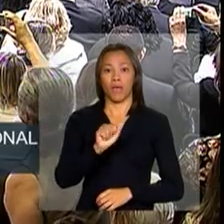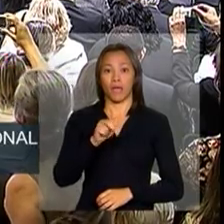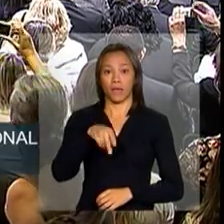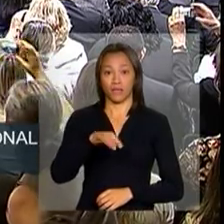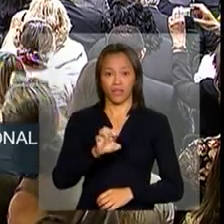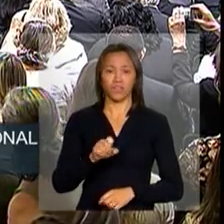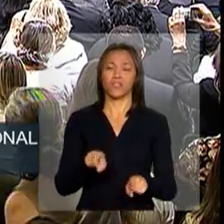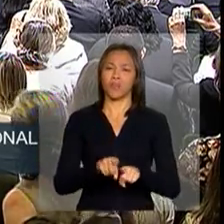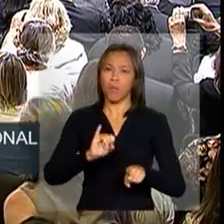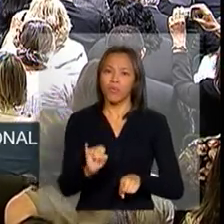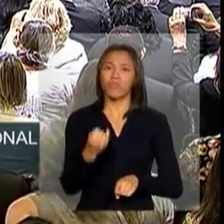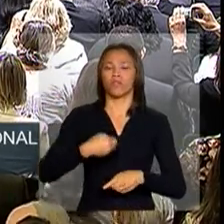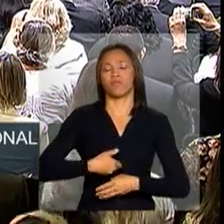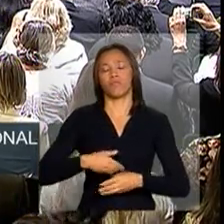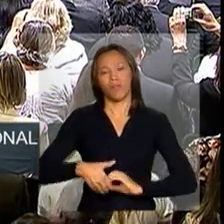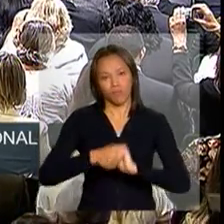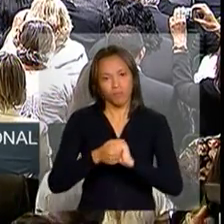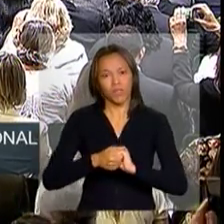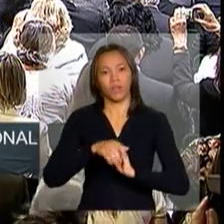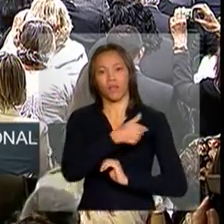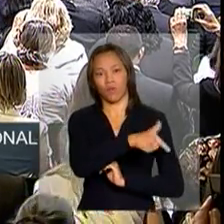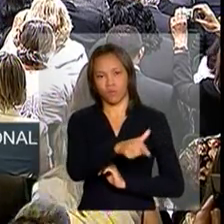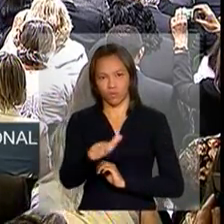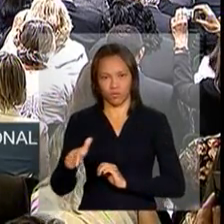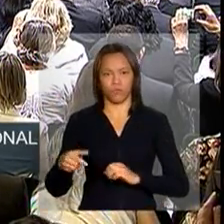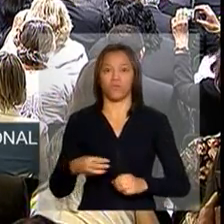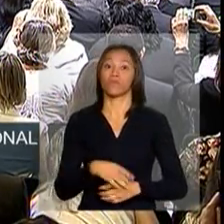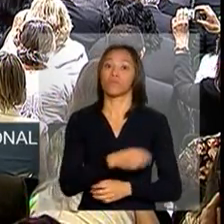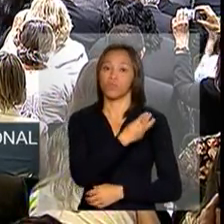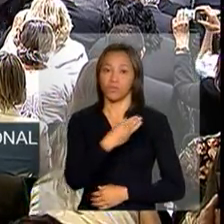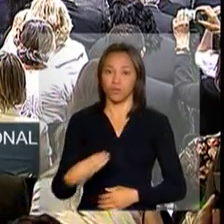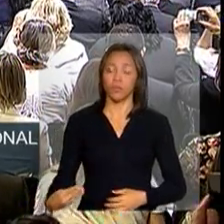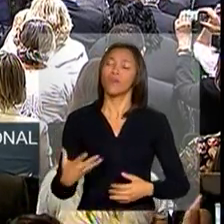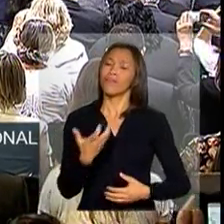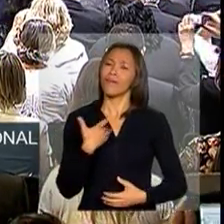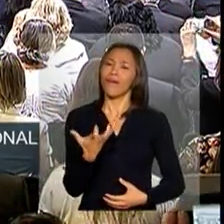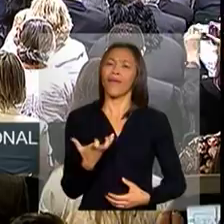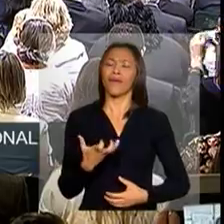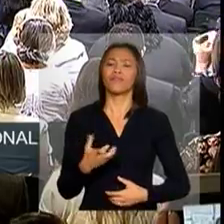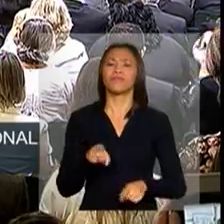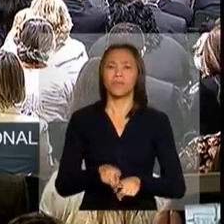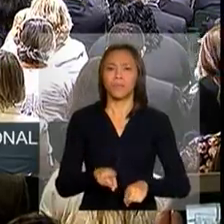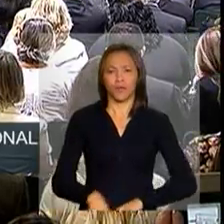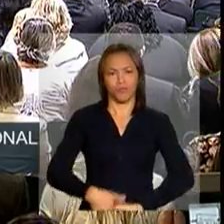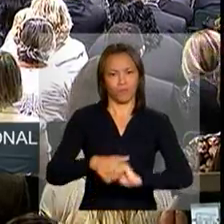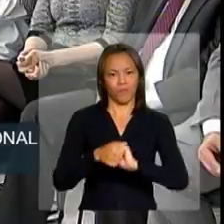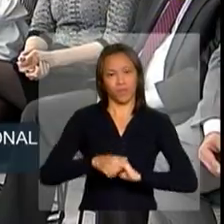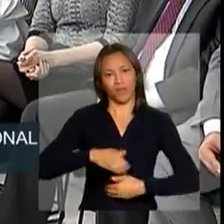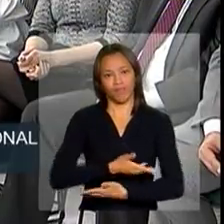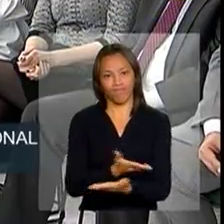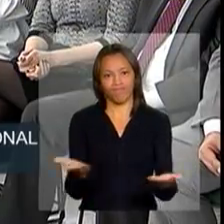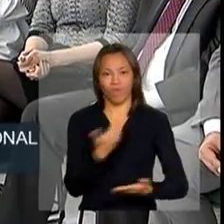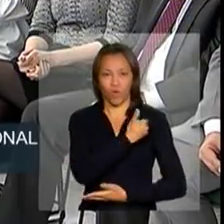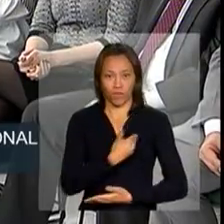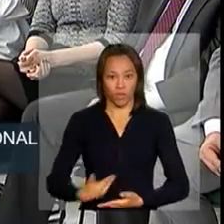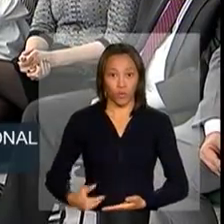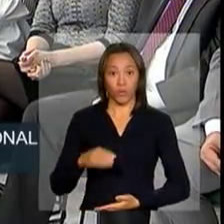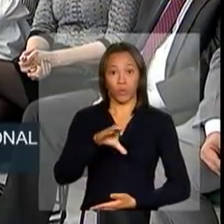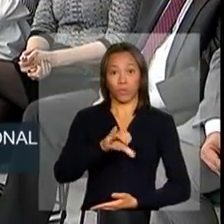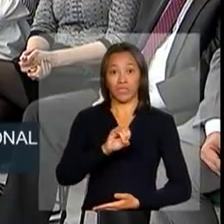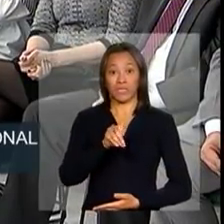cumprimento todos os demais ministros. Queria cumprimentar os senhores governadores, Cid